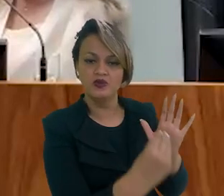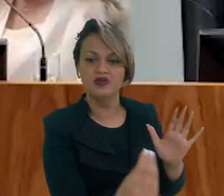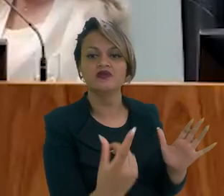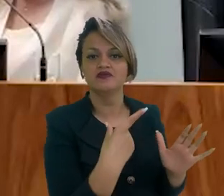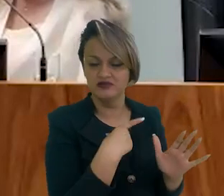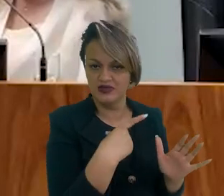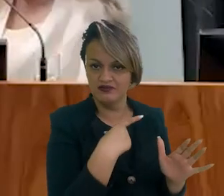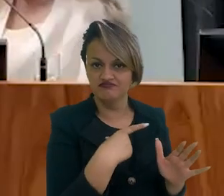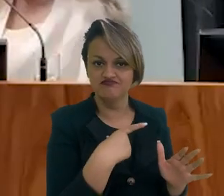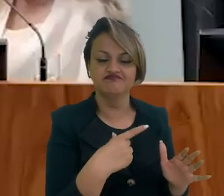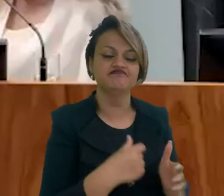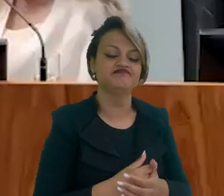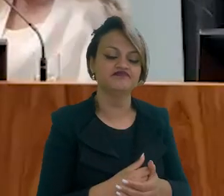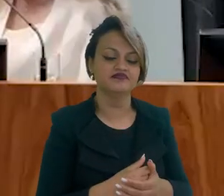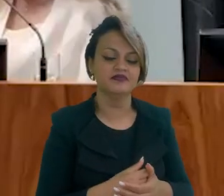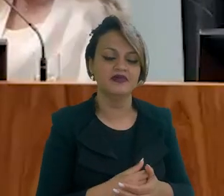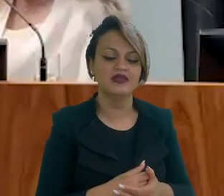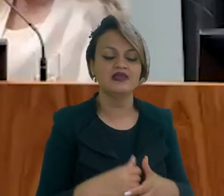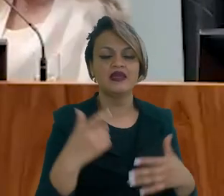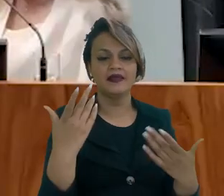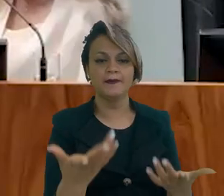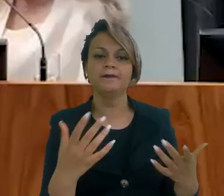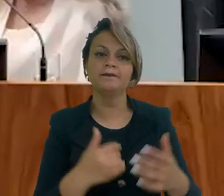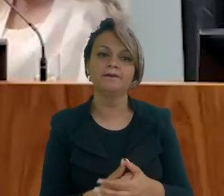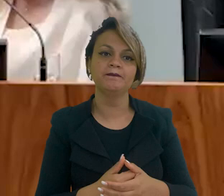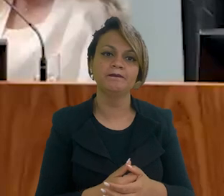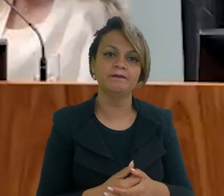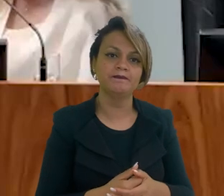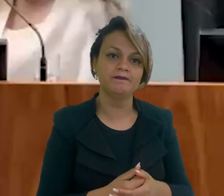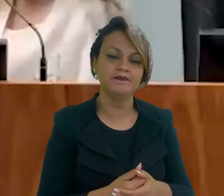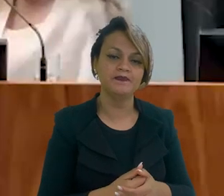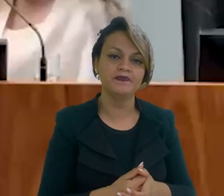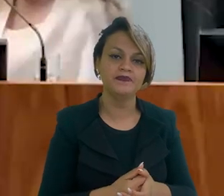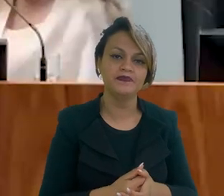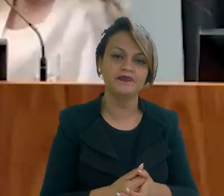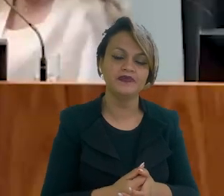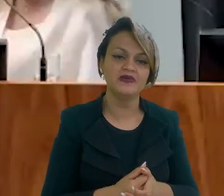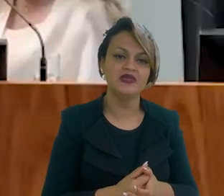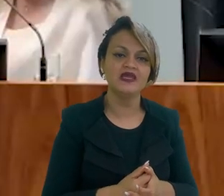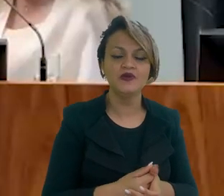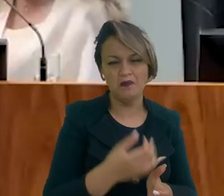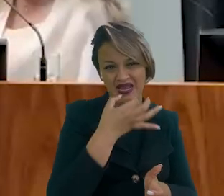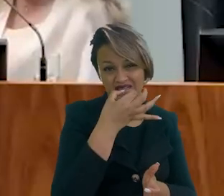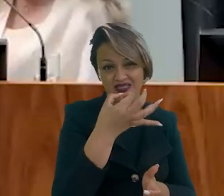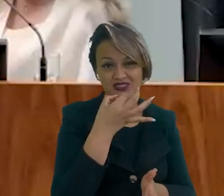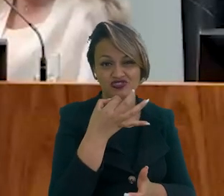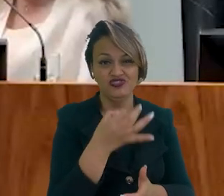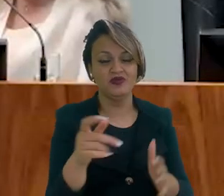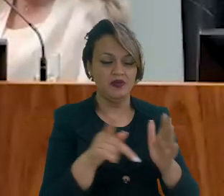livre o modelo de alguns países do Oriente né do oriente próximo do oriente e